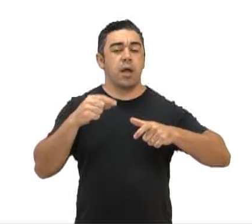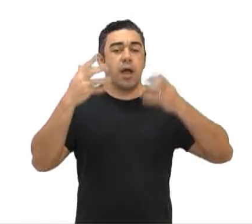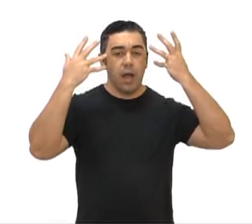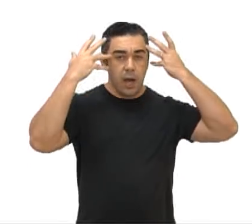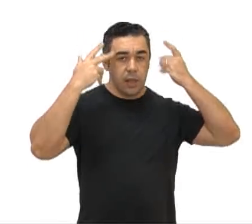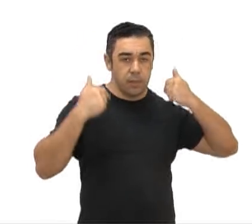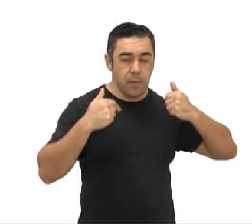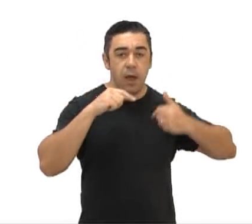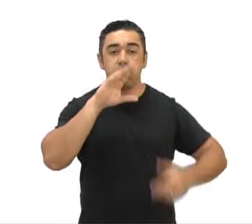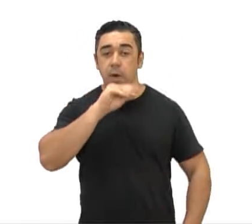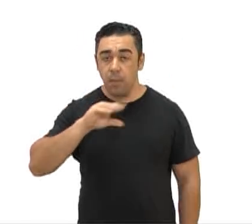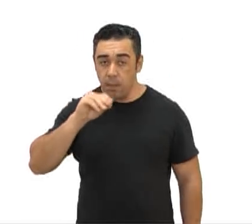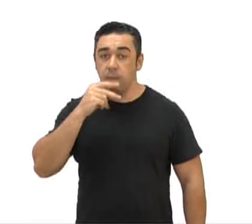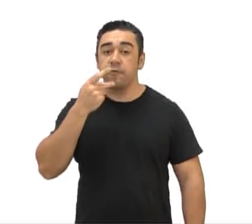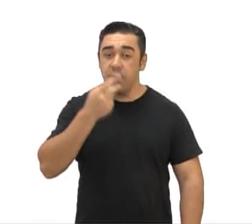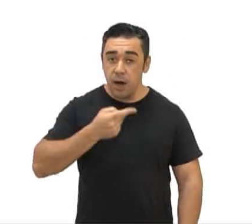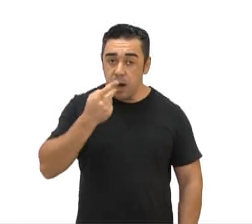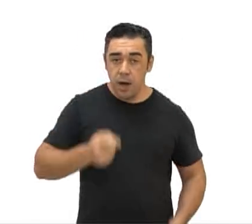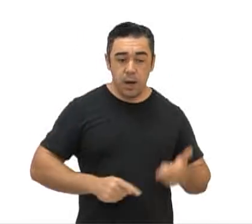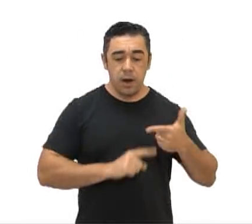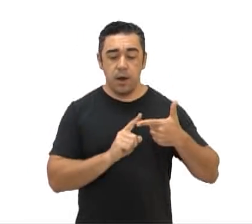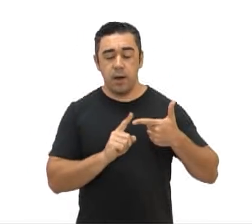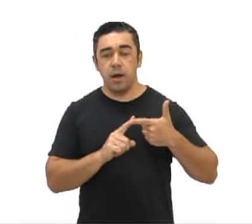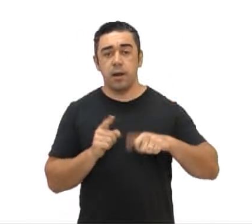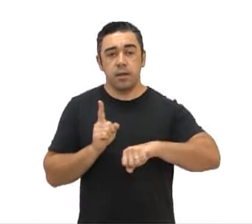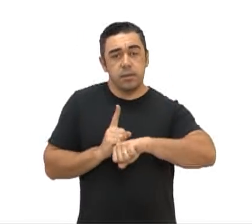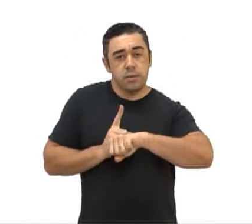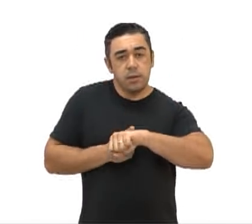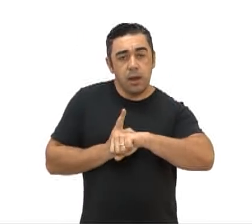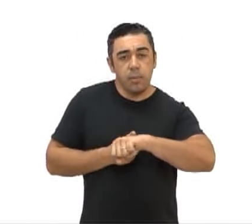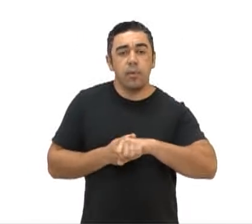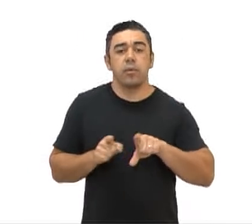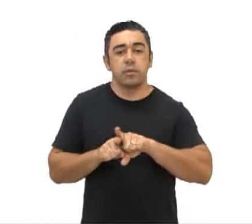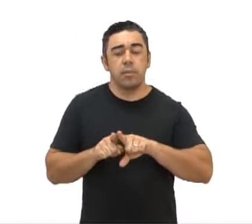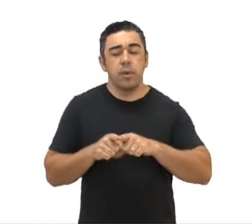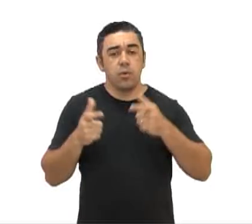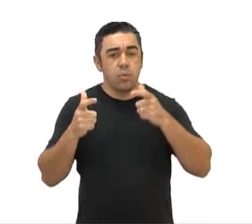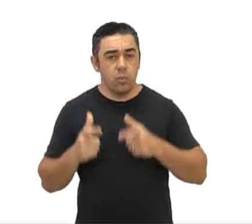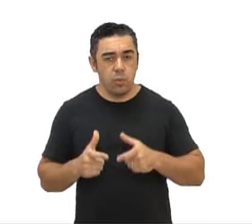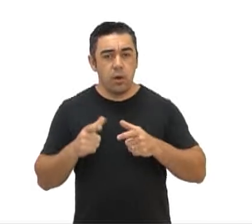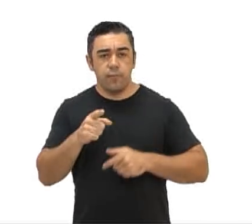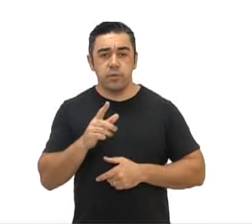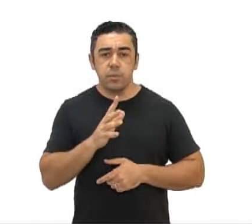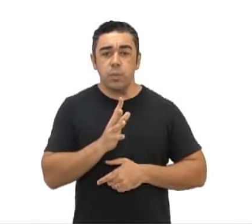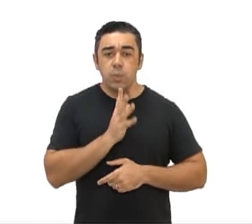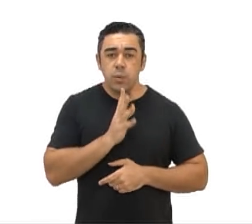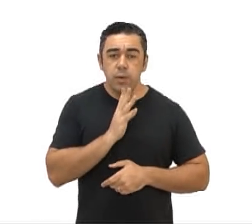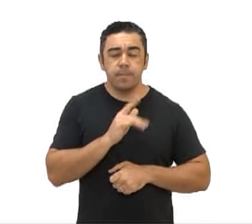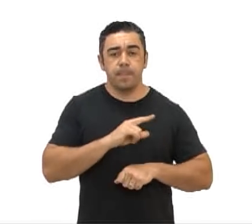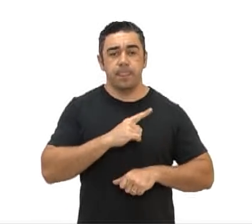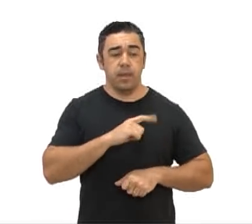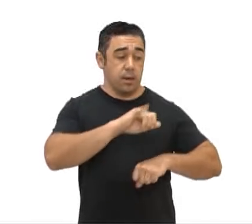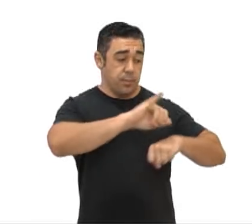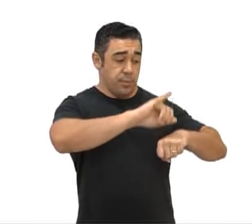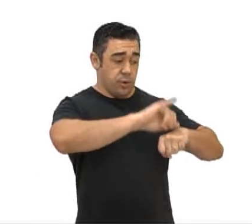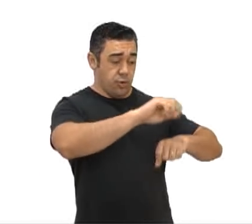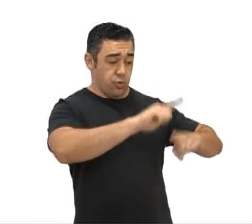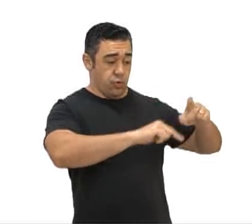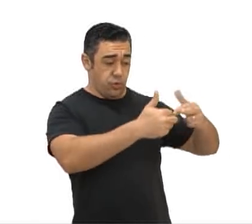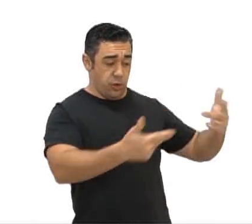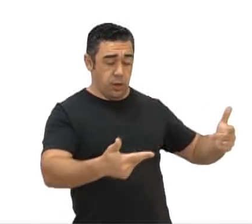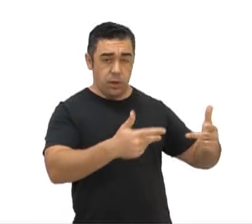falantes, tempos e espaço reconhecíveis ou familiares, objetos mágicos,